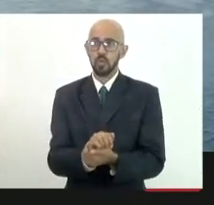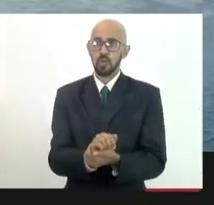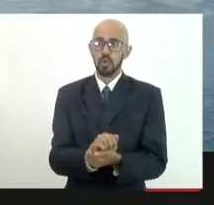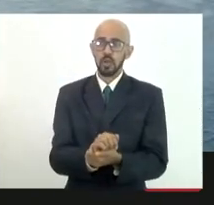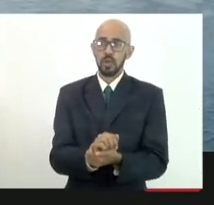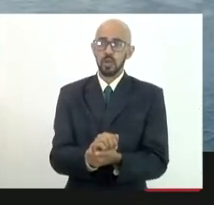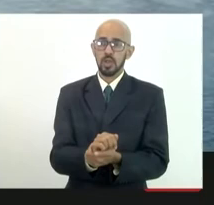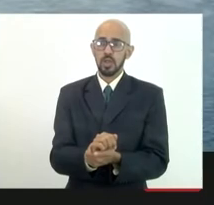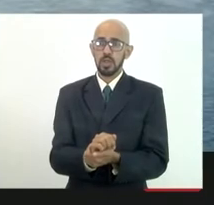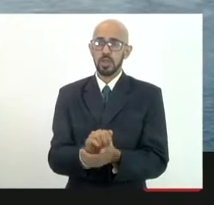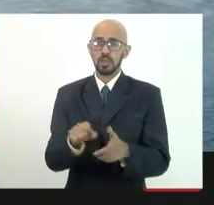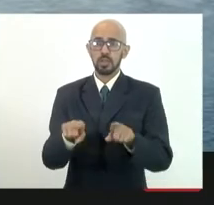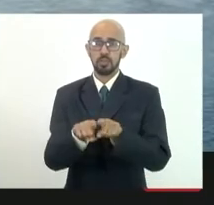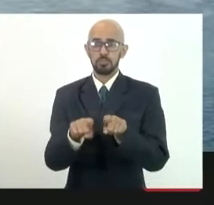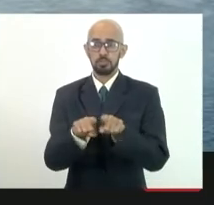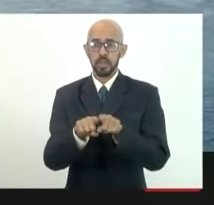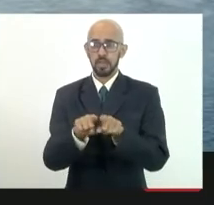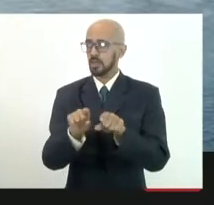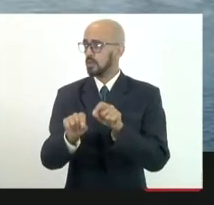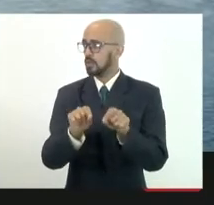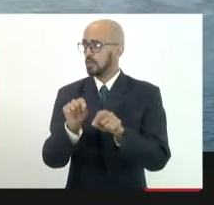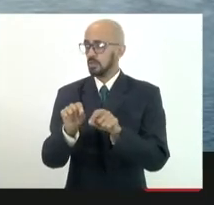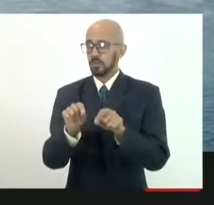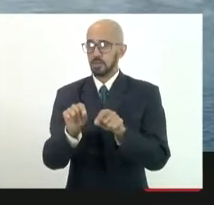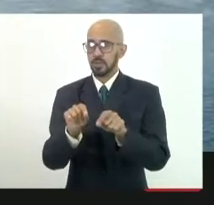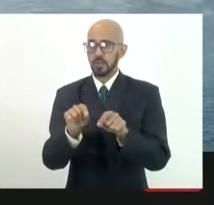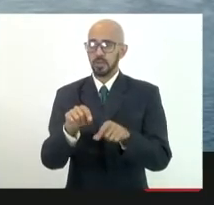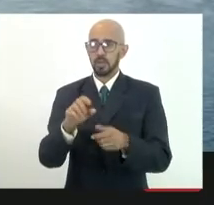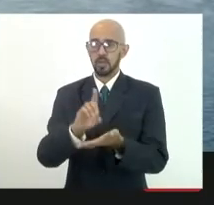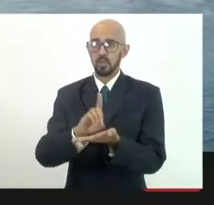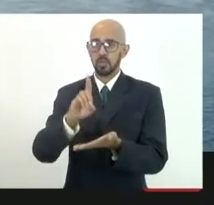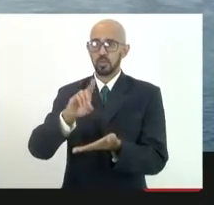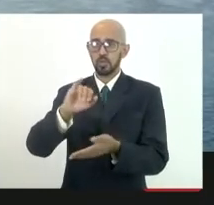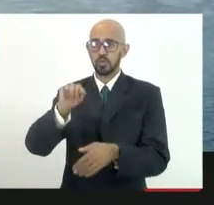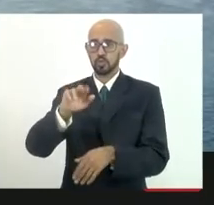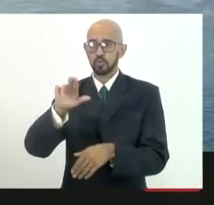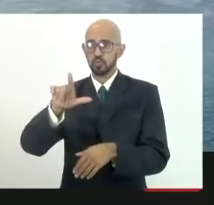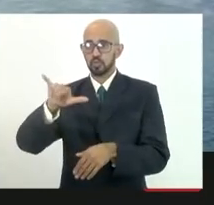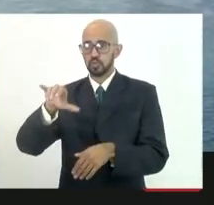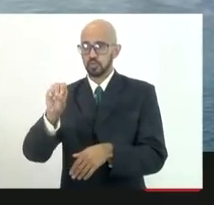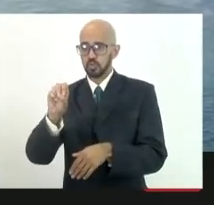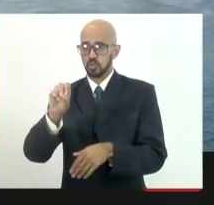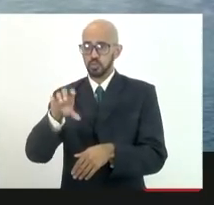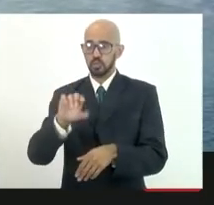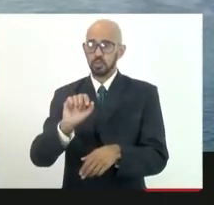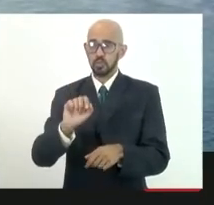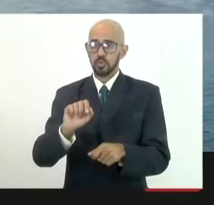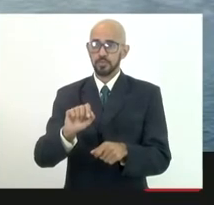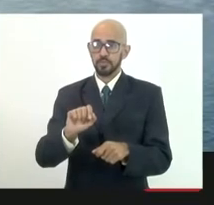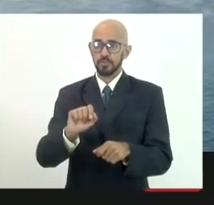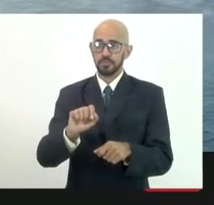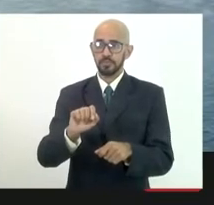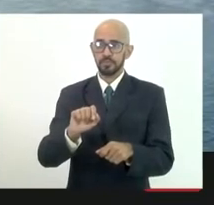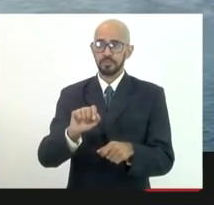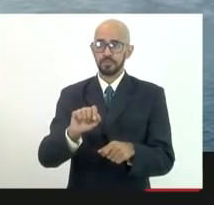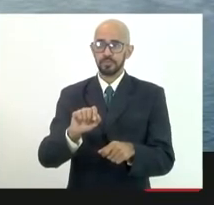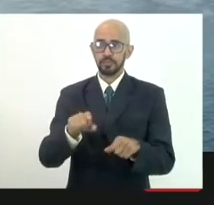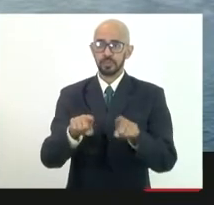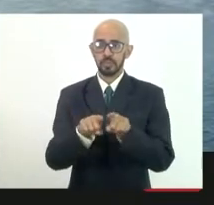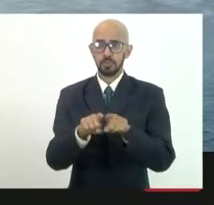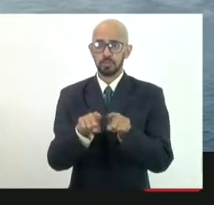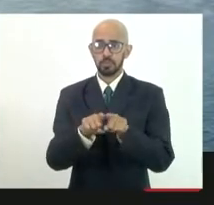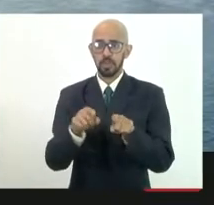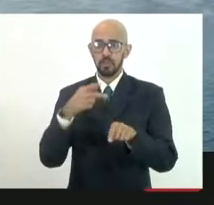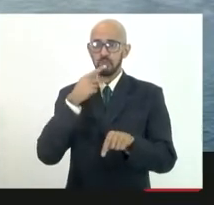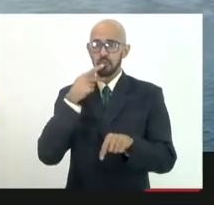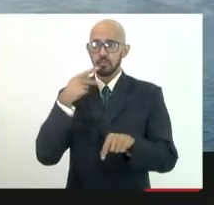espaços, e também o doutor Júlio, nesse trabalho brilhante aí. E pontuar aqui bem